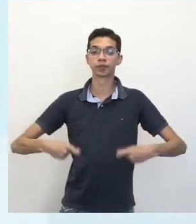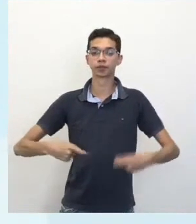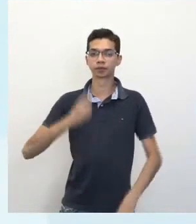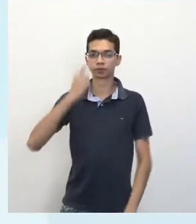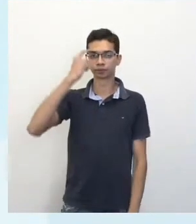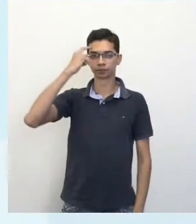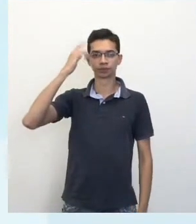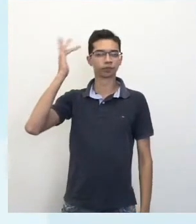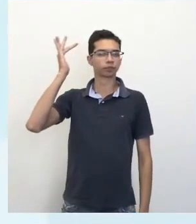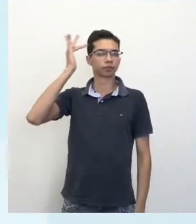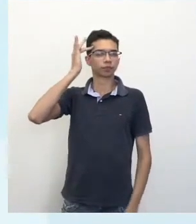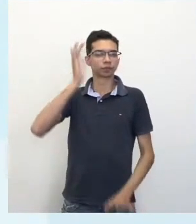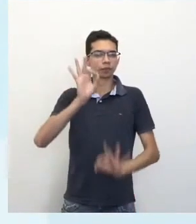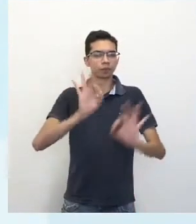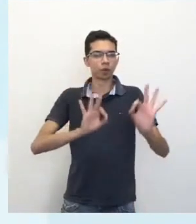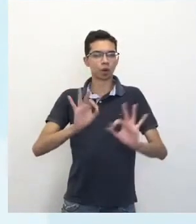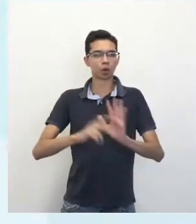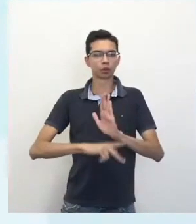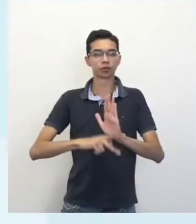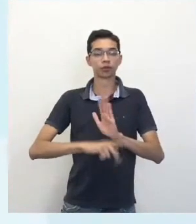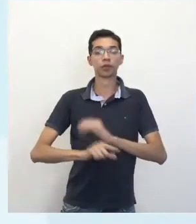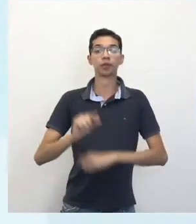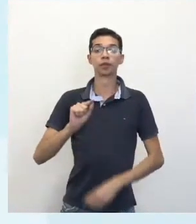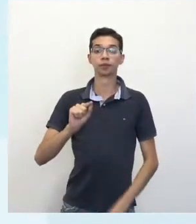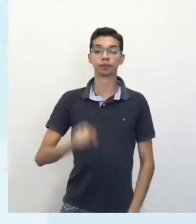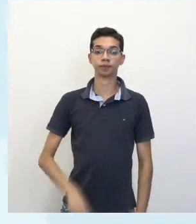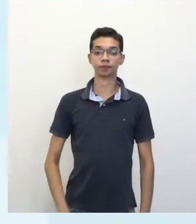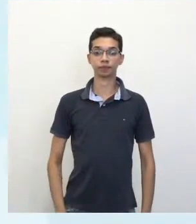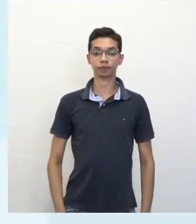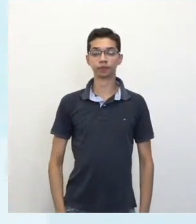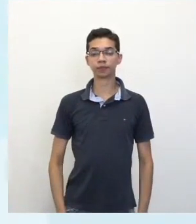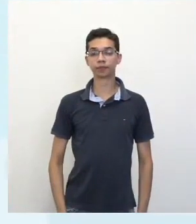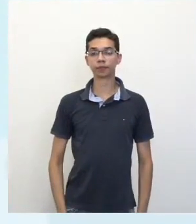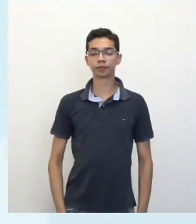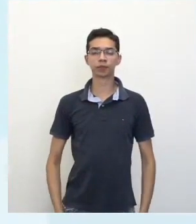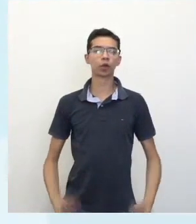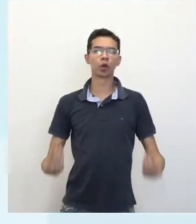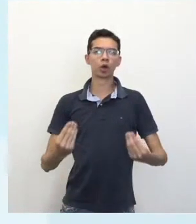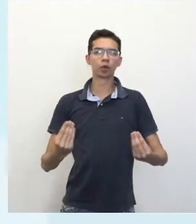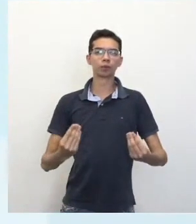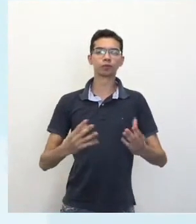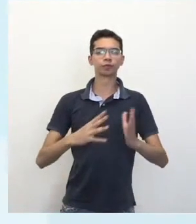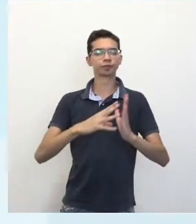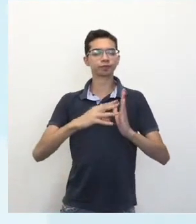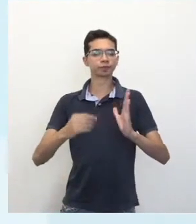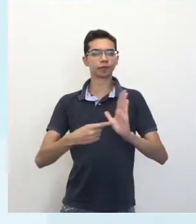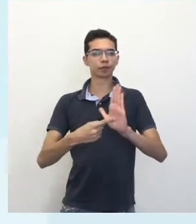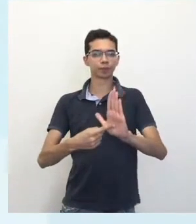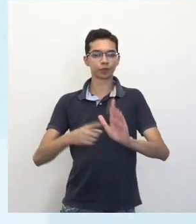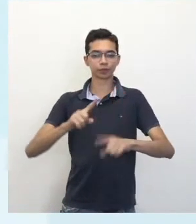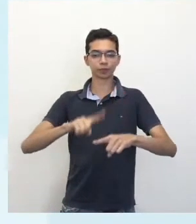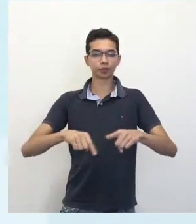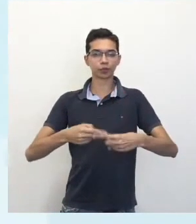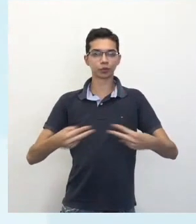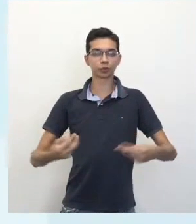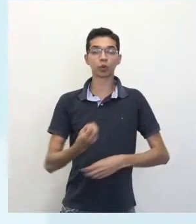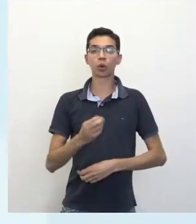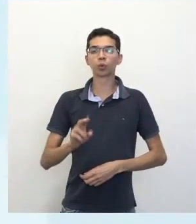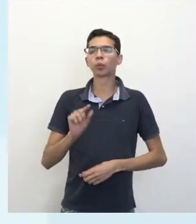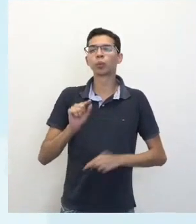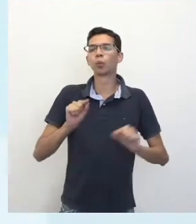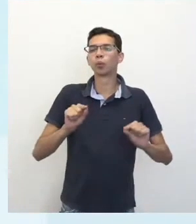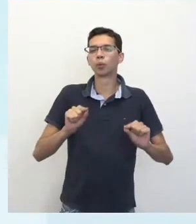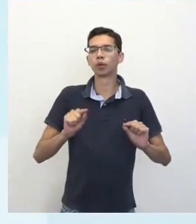quando eu monto um projeto, que é onde se relacionará o formato de apresentação do produto final, ou o que vai ser seu produto